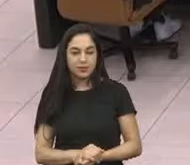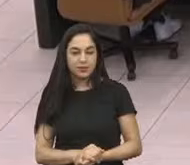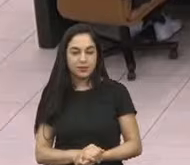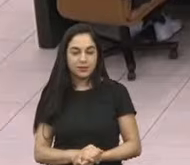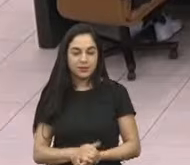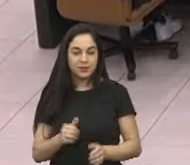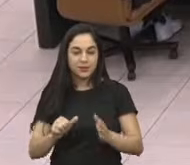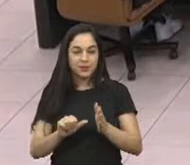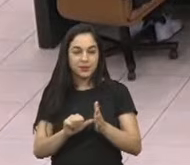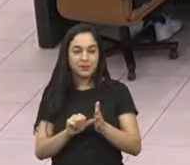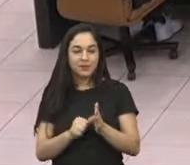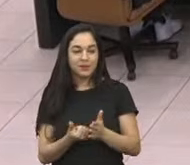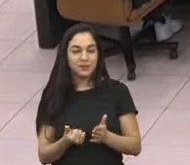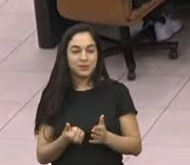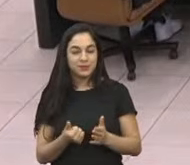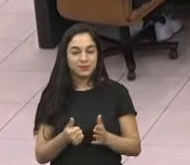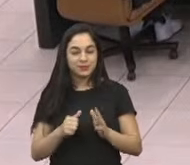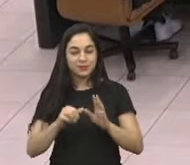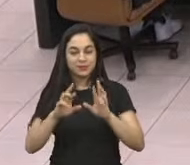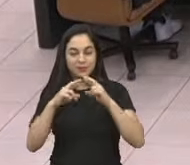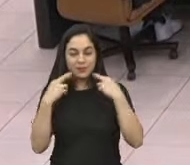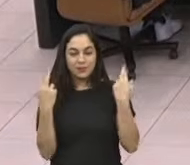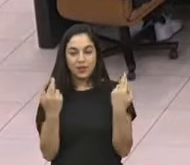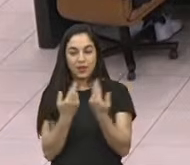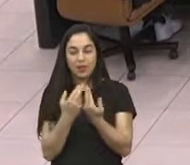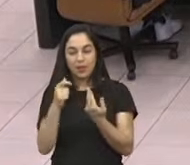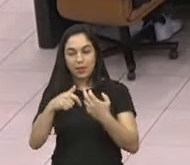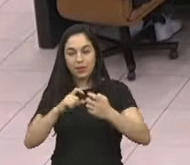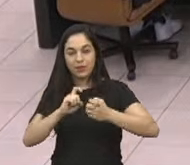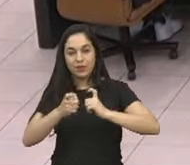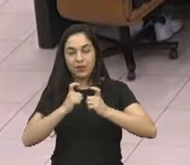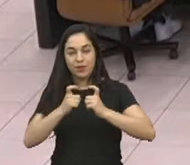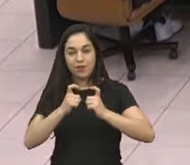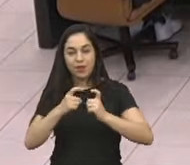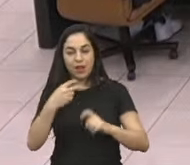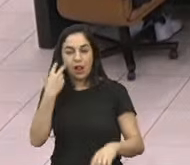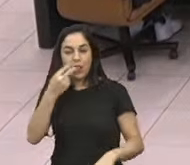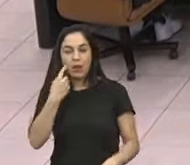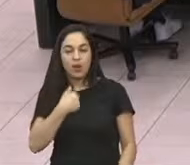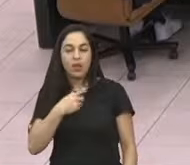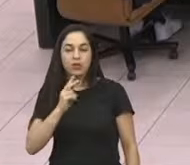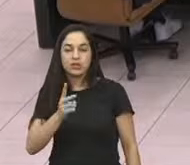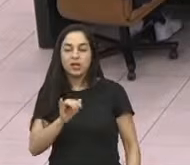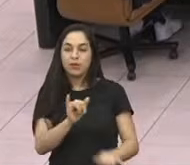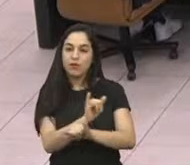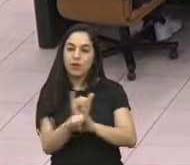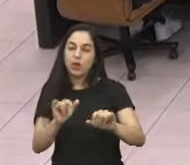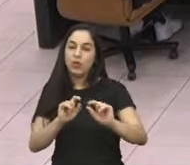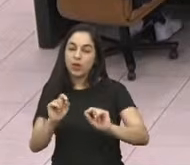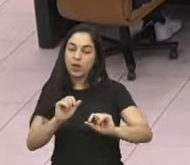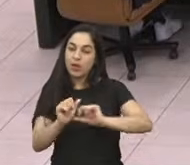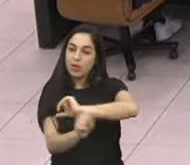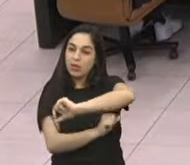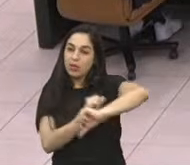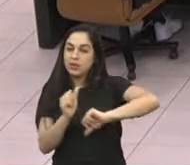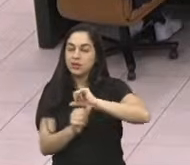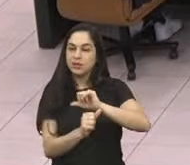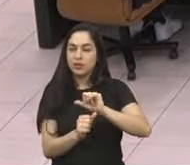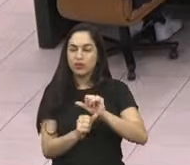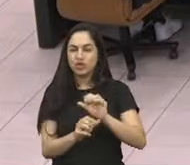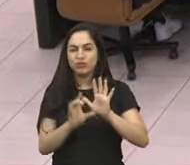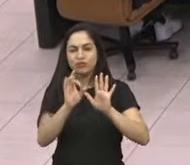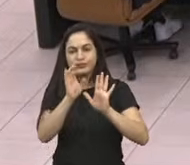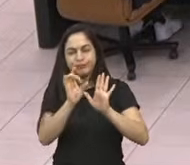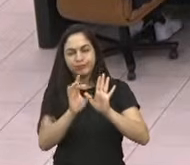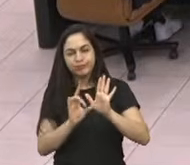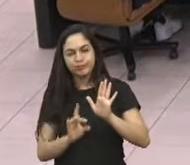que nós tivemos aqui como vereadores na casa, eu tenho apontado sobre a necessidade de alteração e modernização de vários pontos do